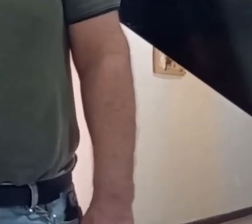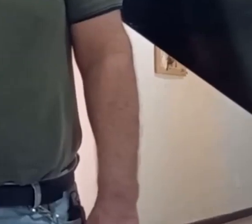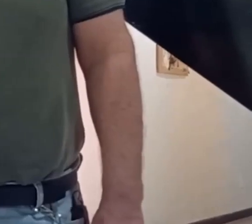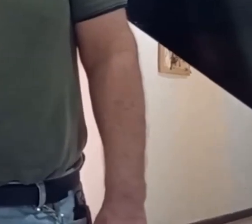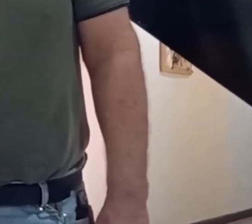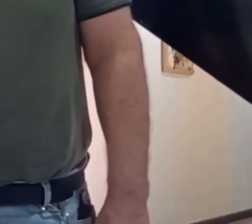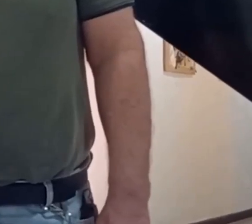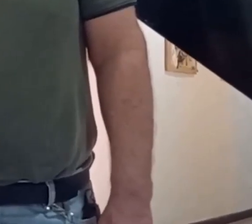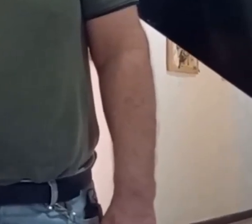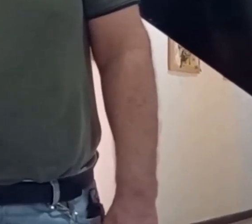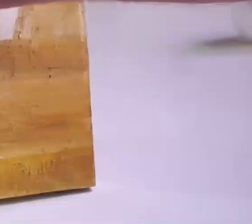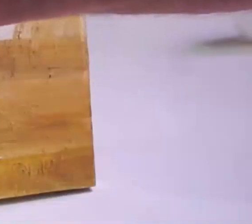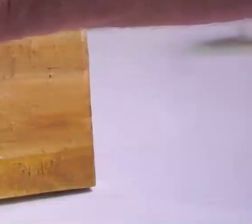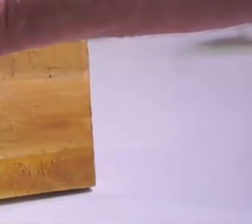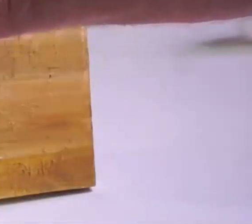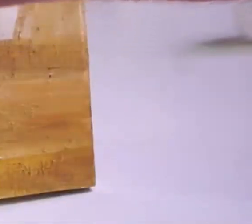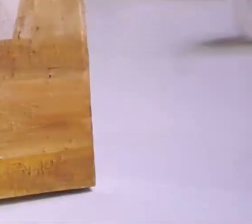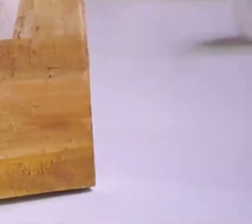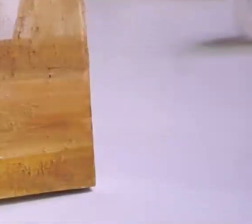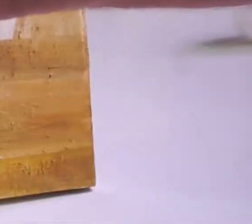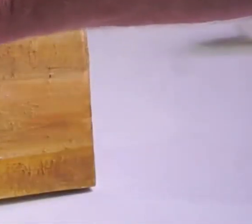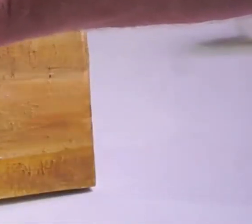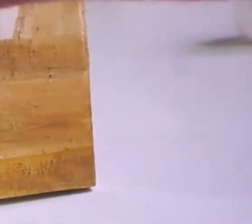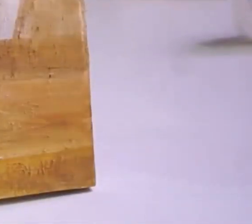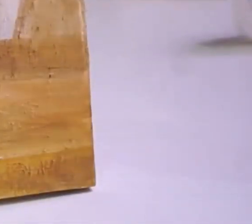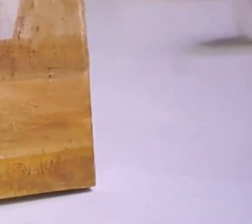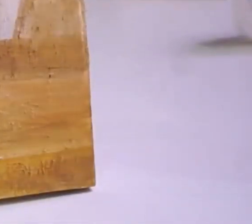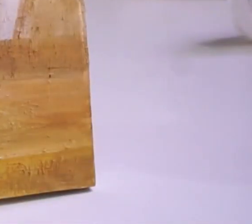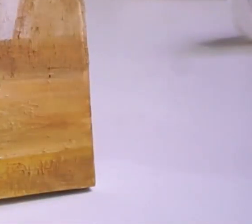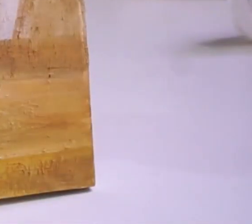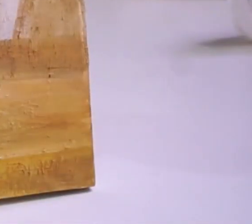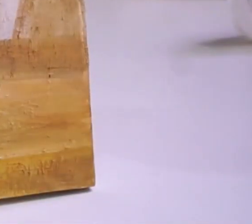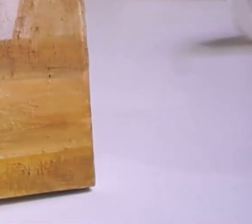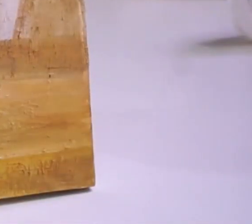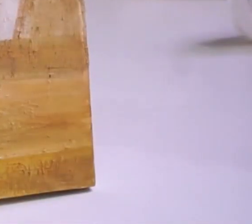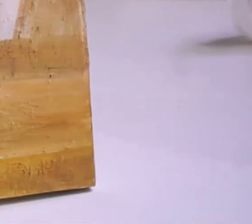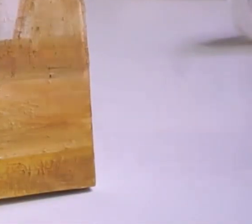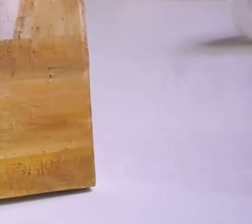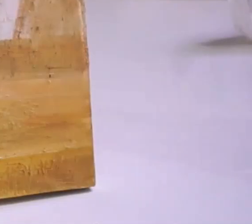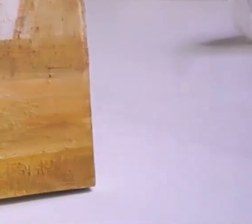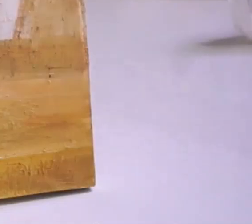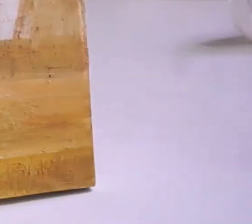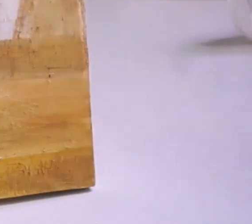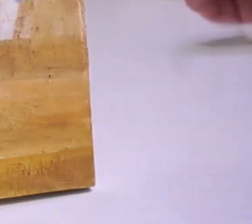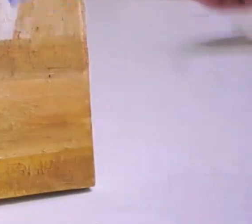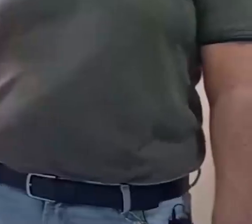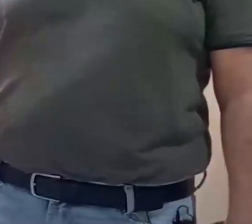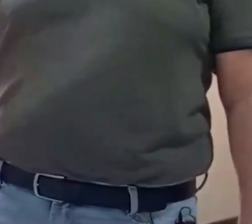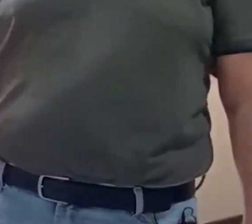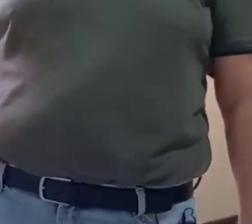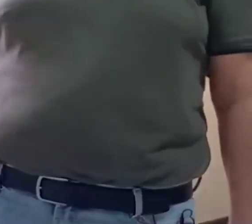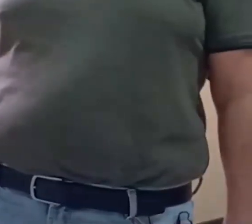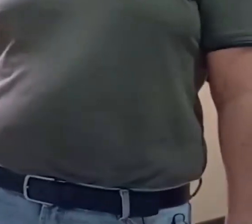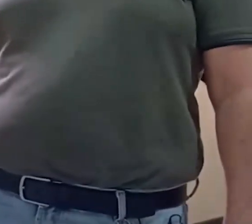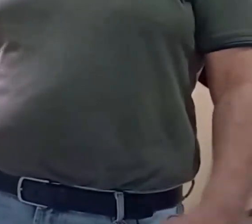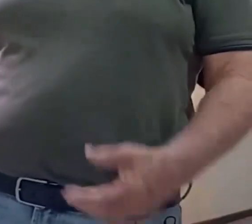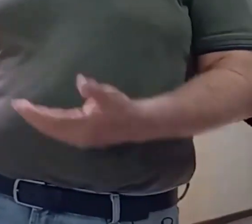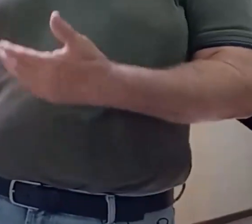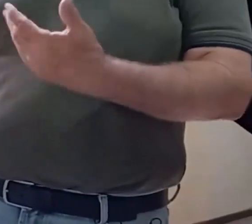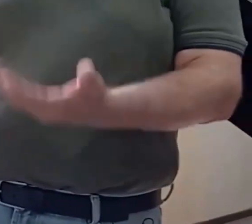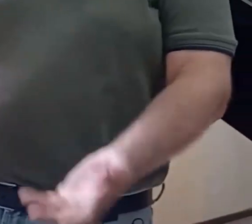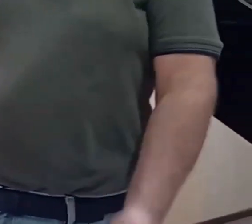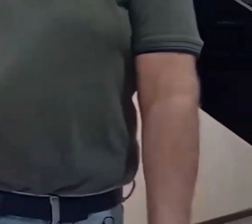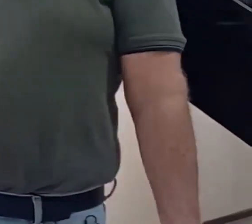Geralmente as pessoas trabalham com frutas, trabalham com flores, e eu gosto muito de trabalhar com esse tema aqui do vinho,